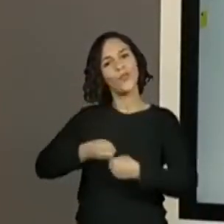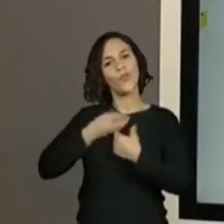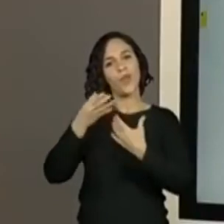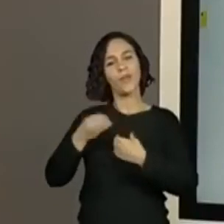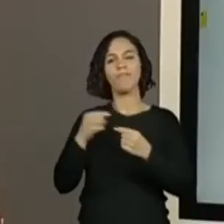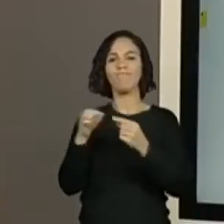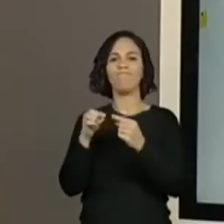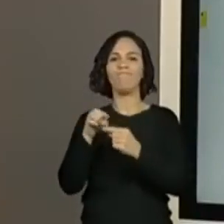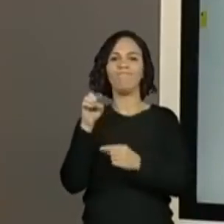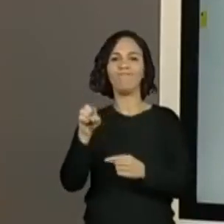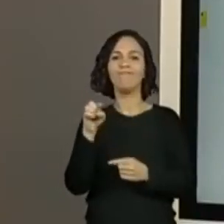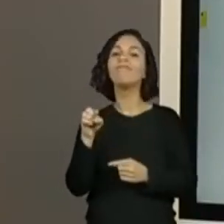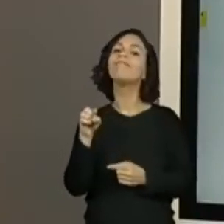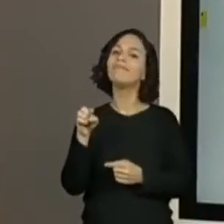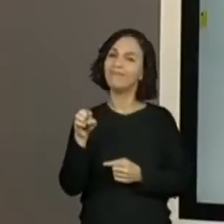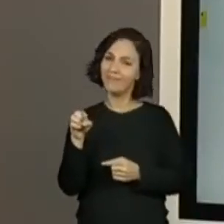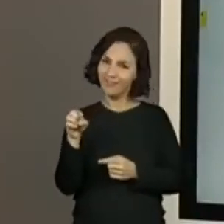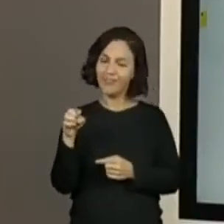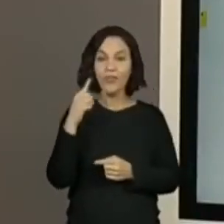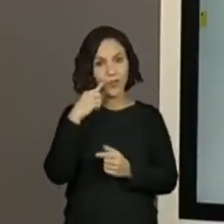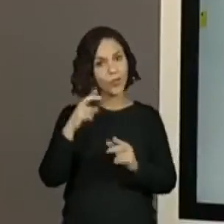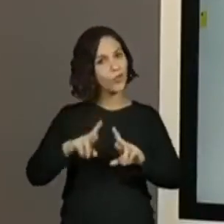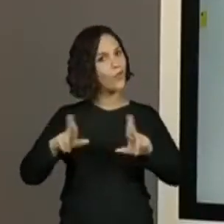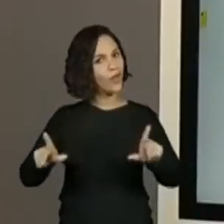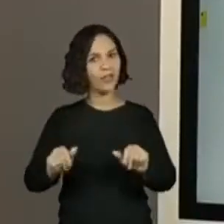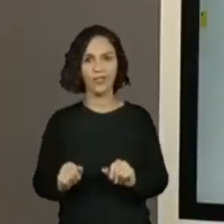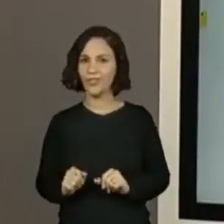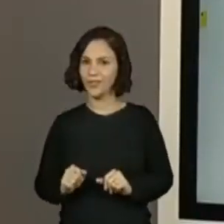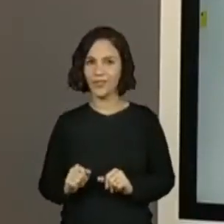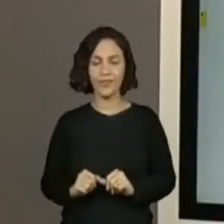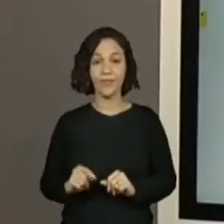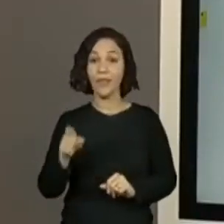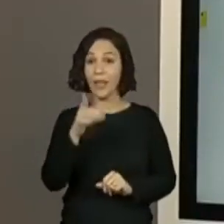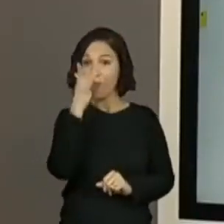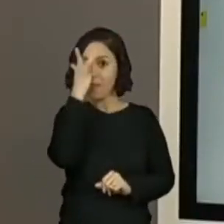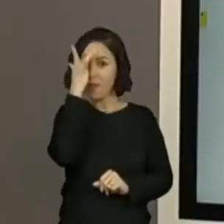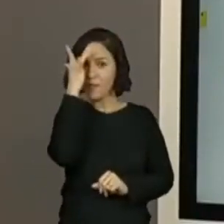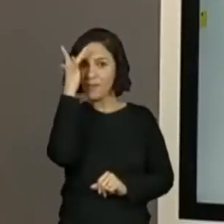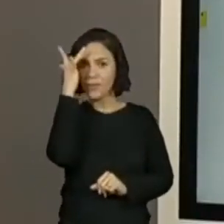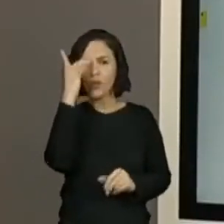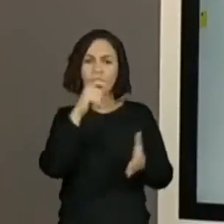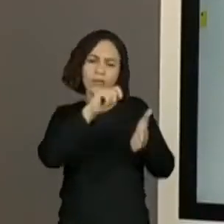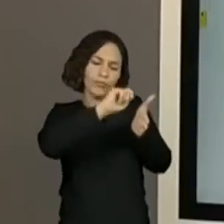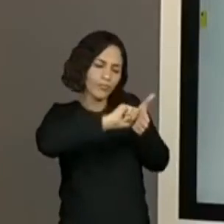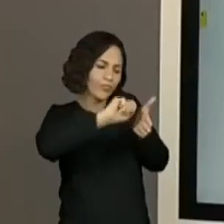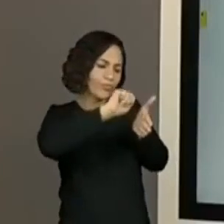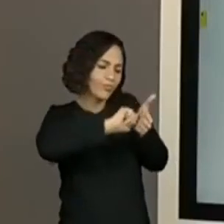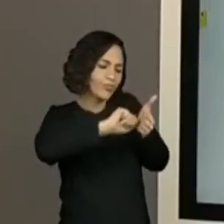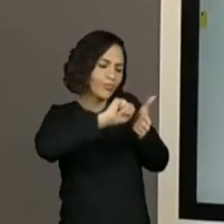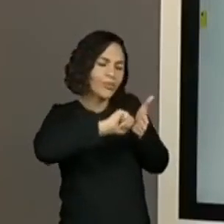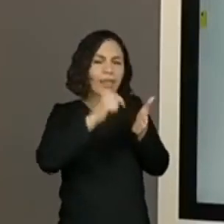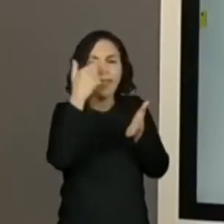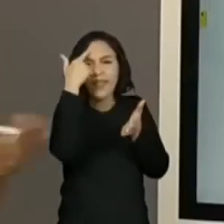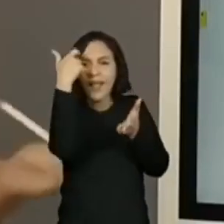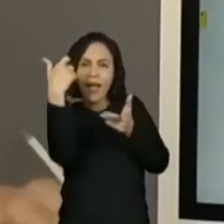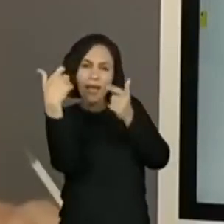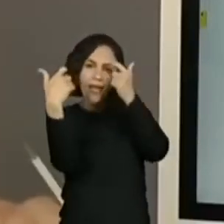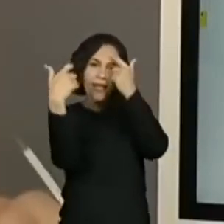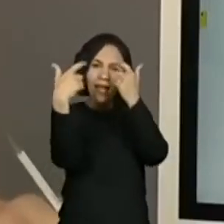Sensações, emoções. Olha a finalidade. O autor, quando faz ali um poema, tem ali condições de nos